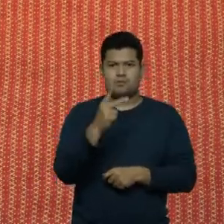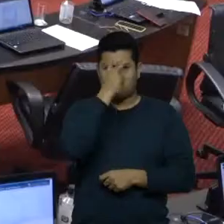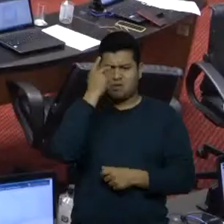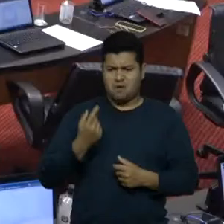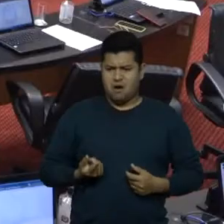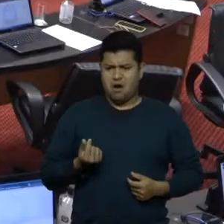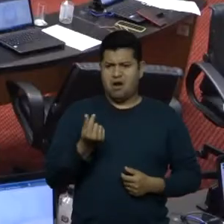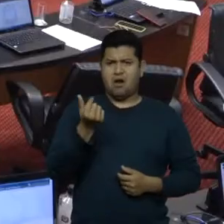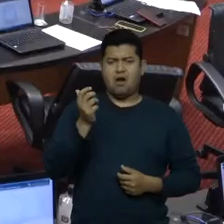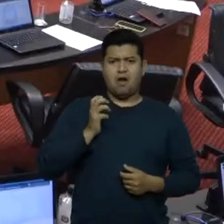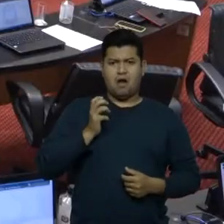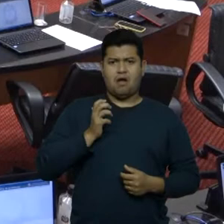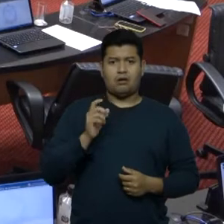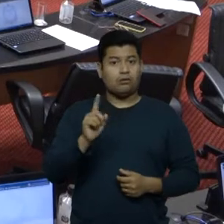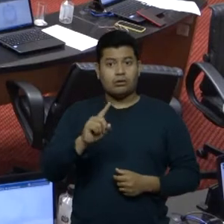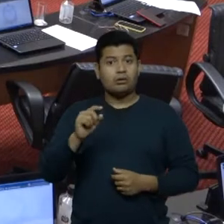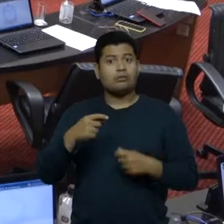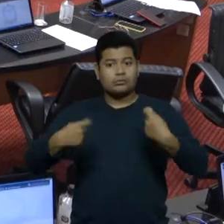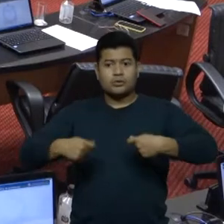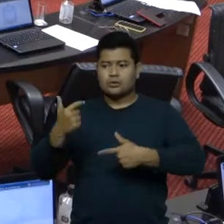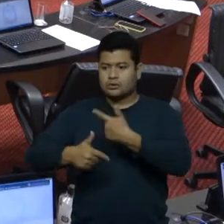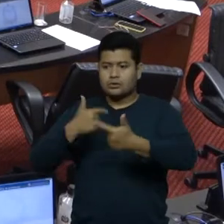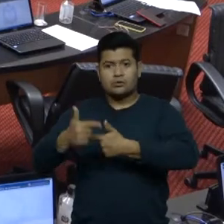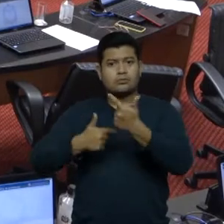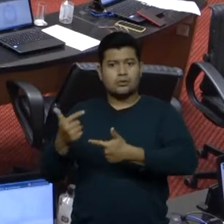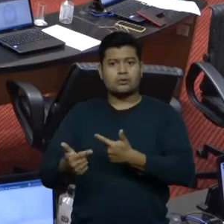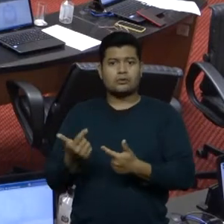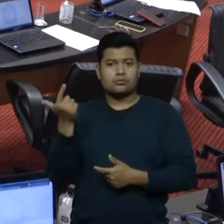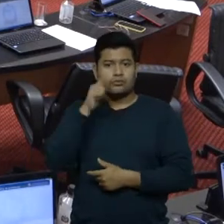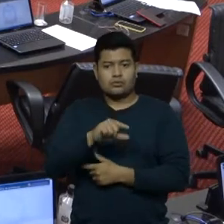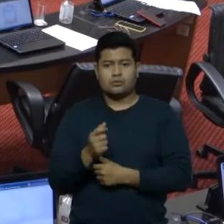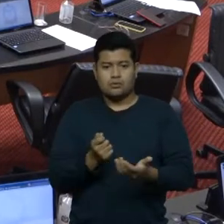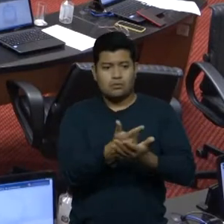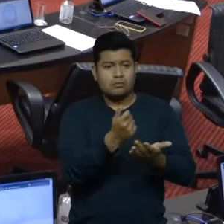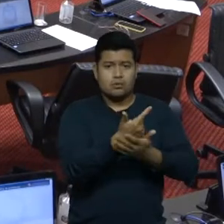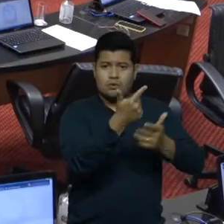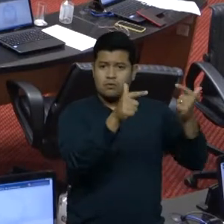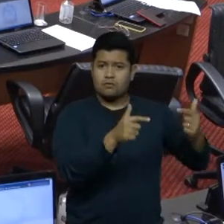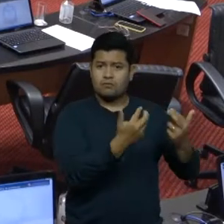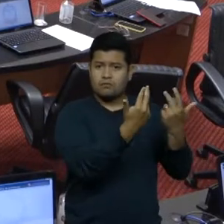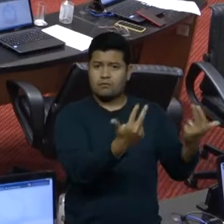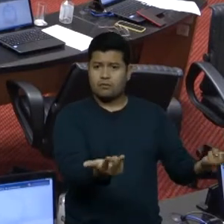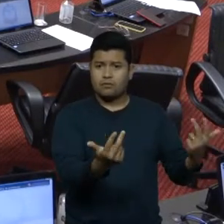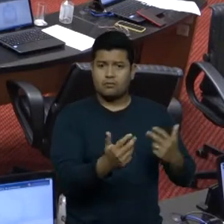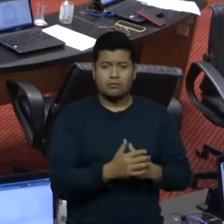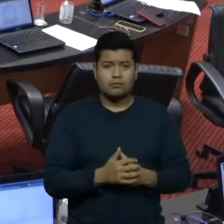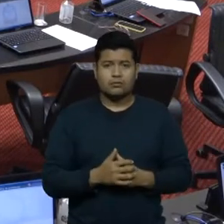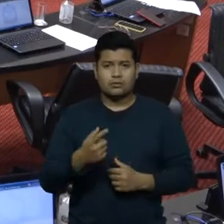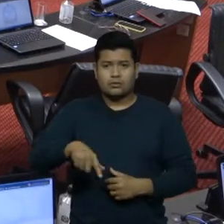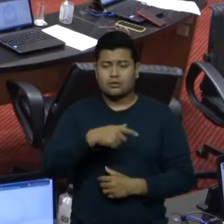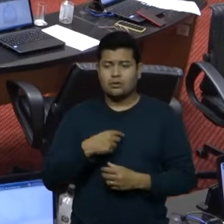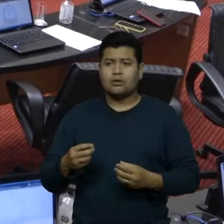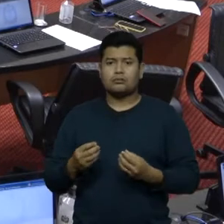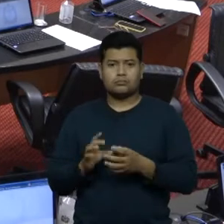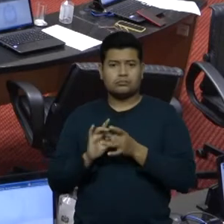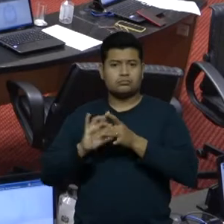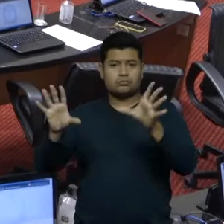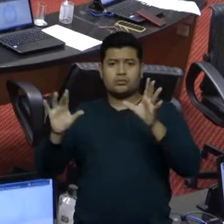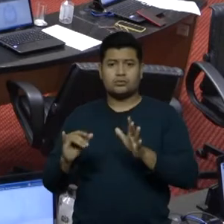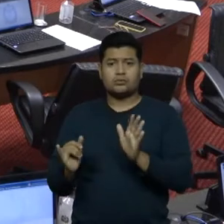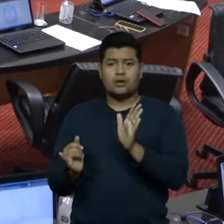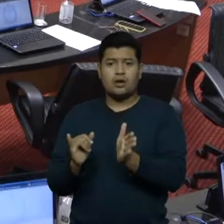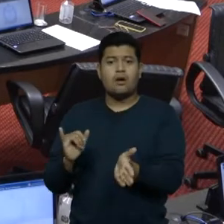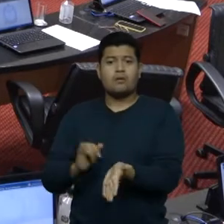a gente que parecia a trabalhar para comprar comida em casa e aí nós vamos permitir aumento de tributo nesse